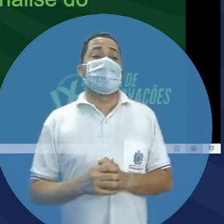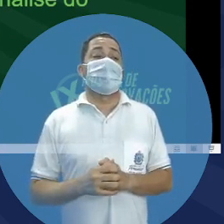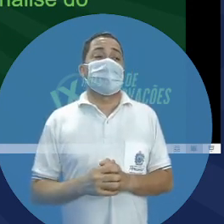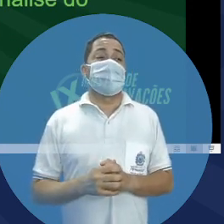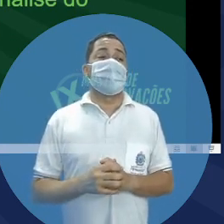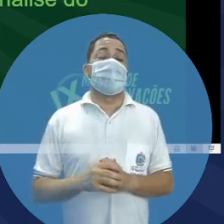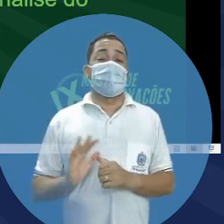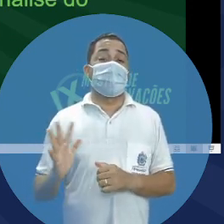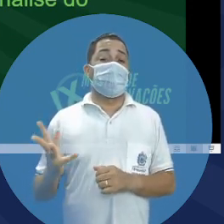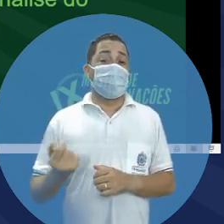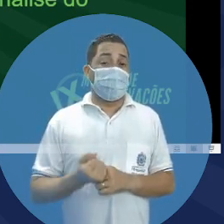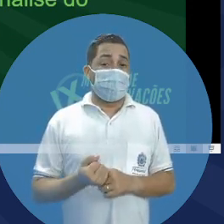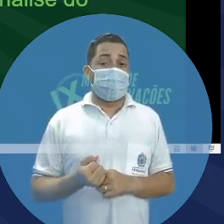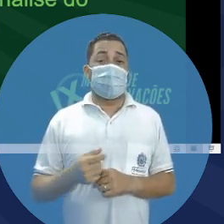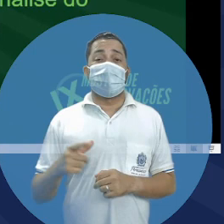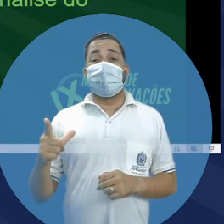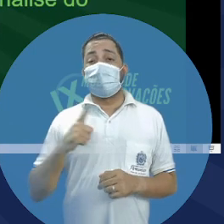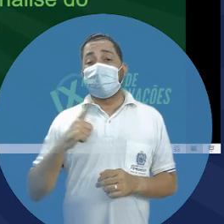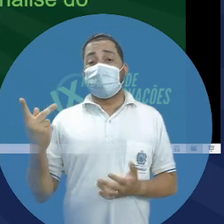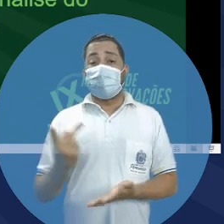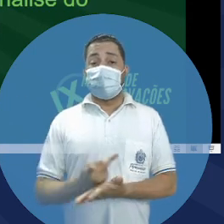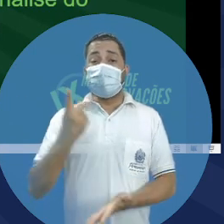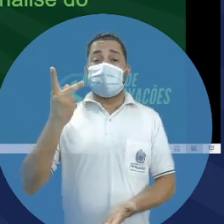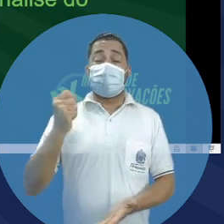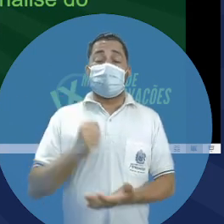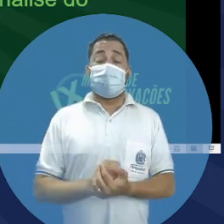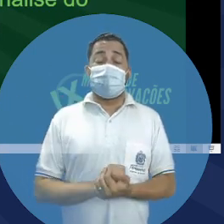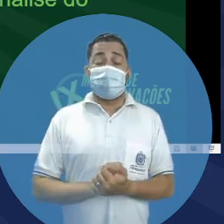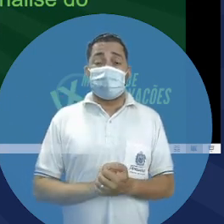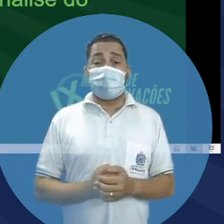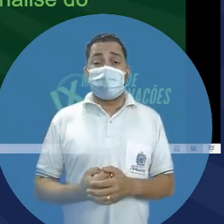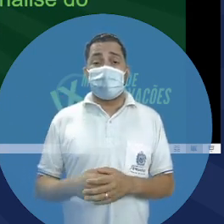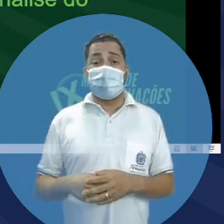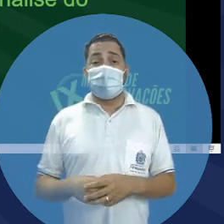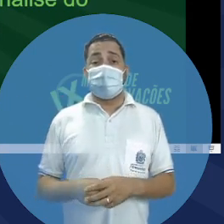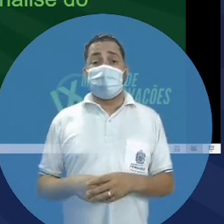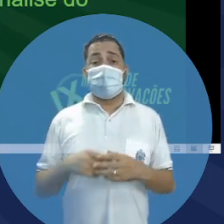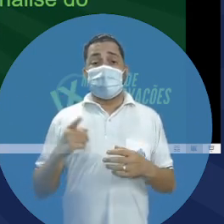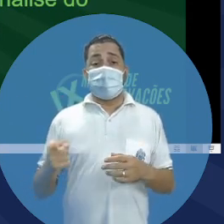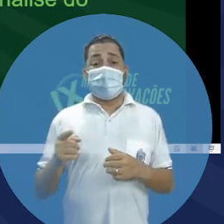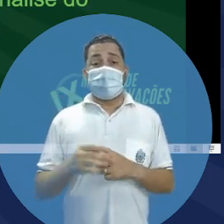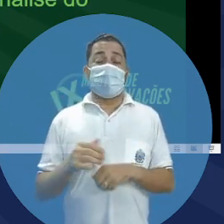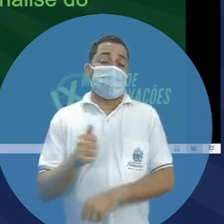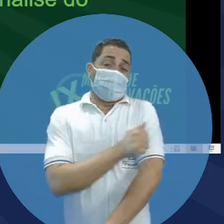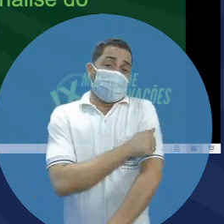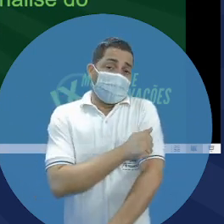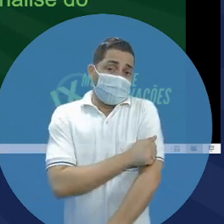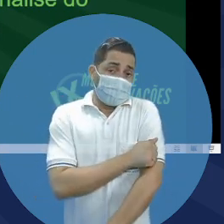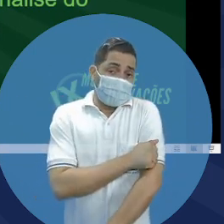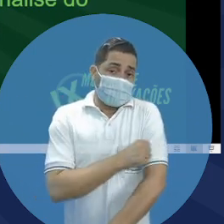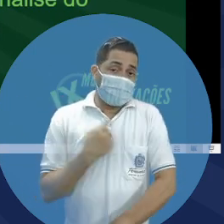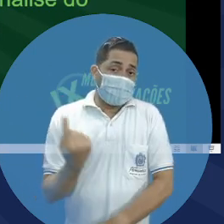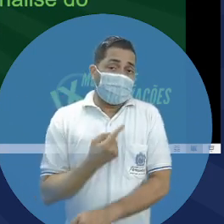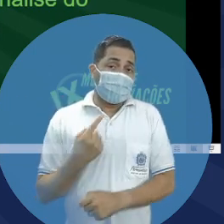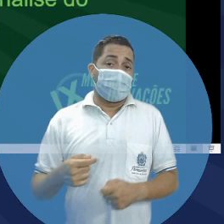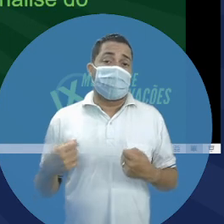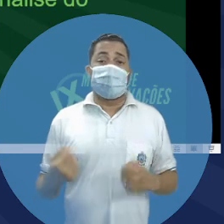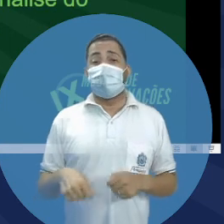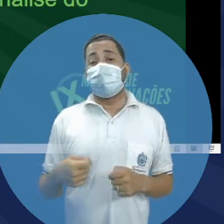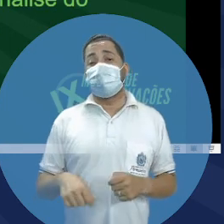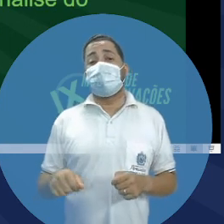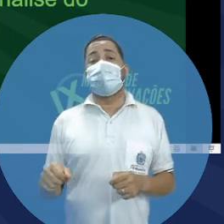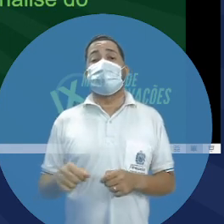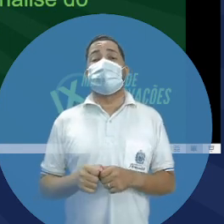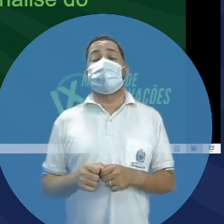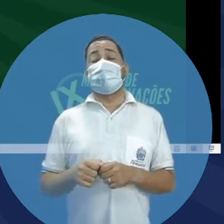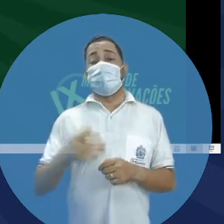vivesse ou tudo que acontecesse em torno desse estudante, a gente trazia para dentro da nossa discussão.